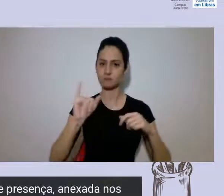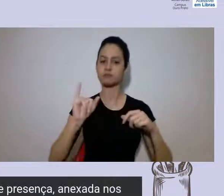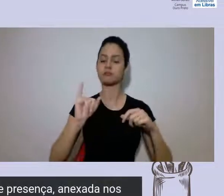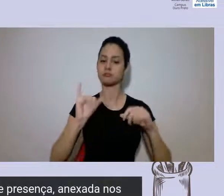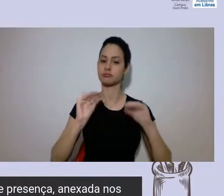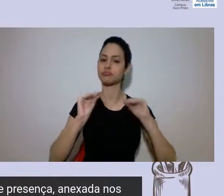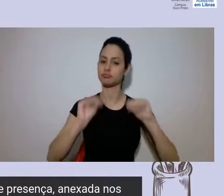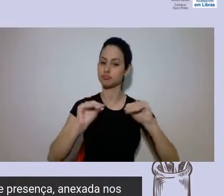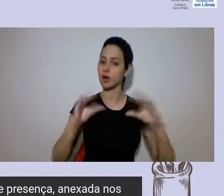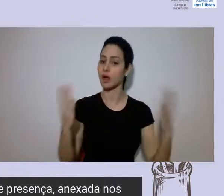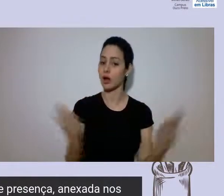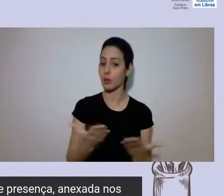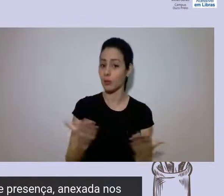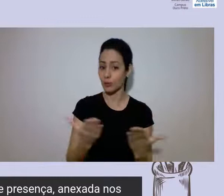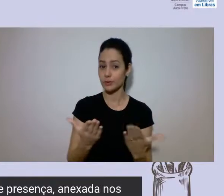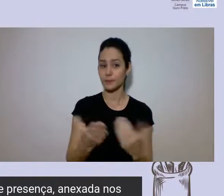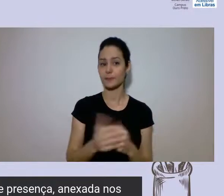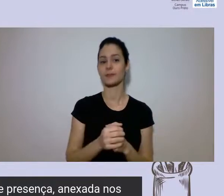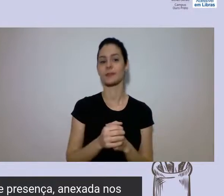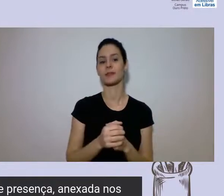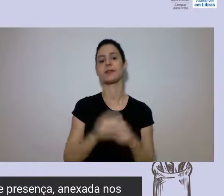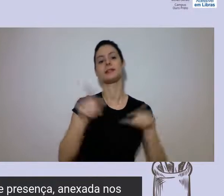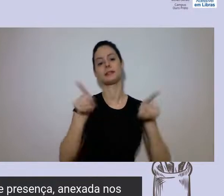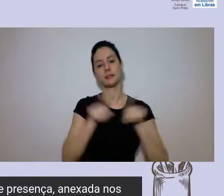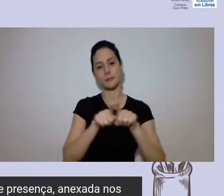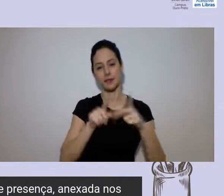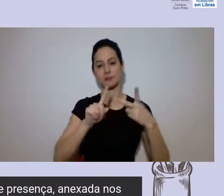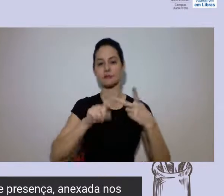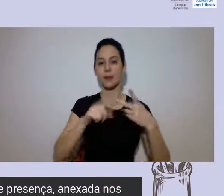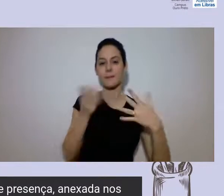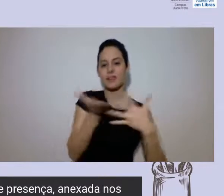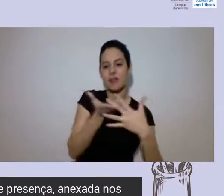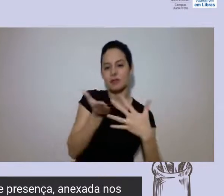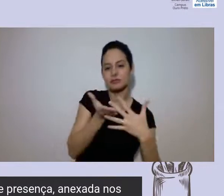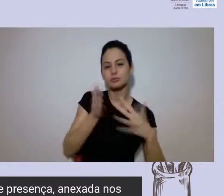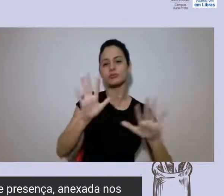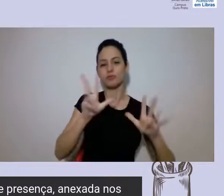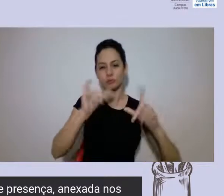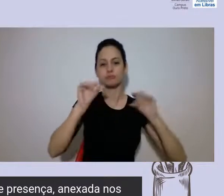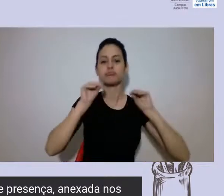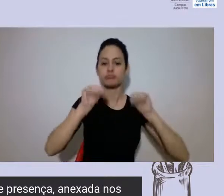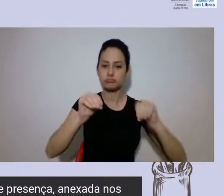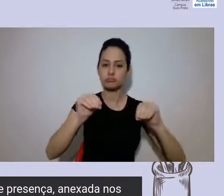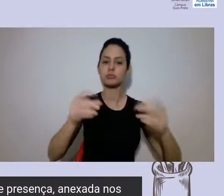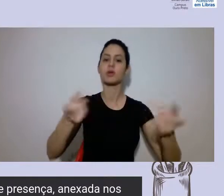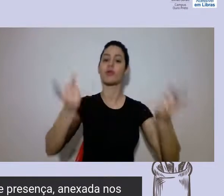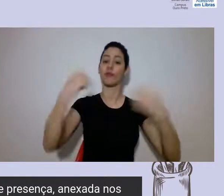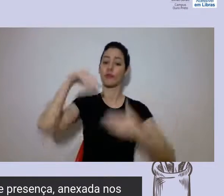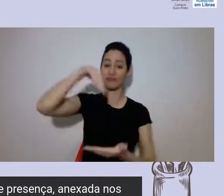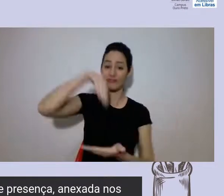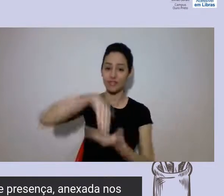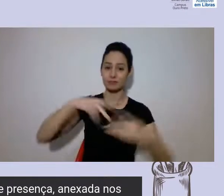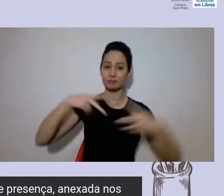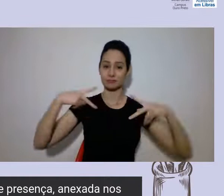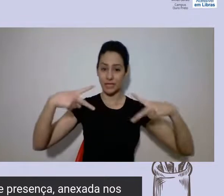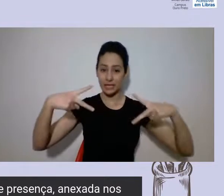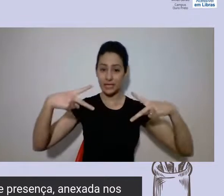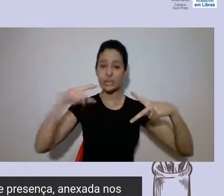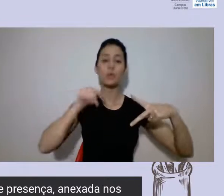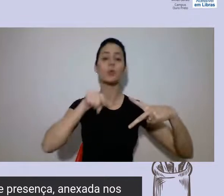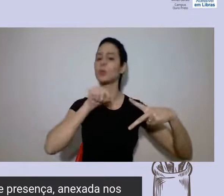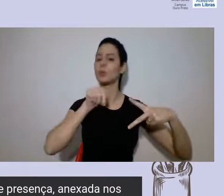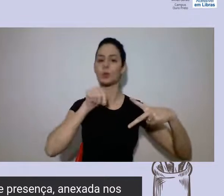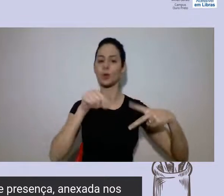no meio do nosso colóquio e até o final, reforçando que é uma lista de presença.